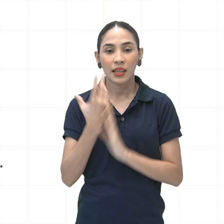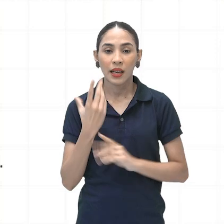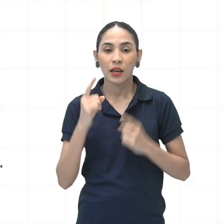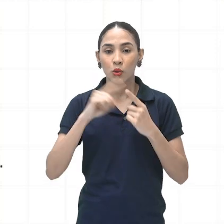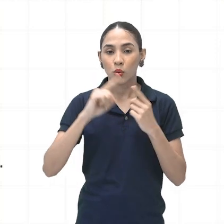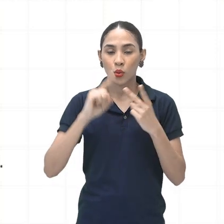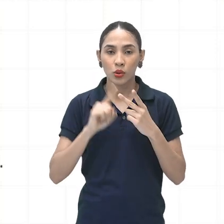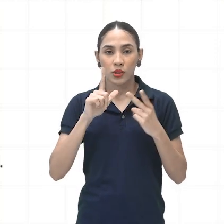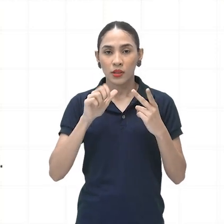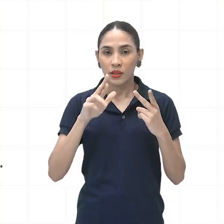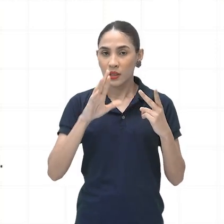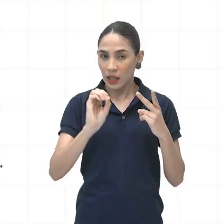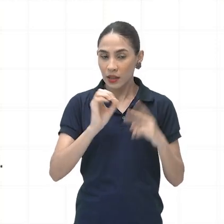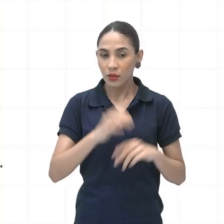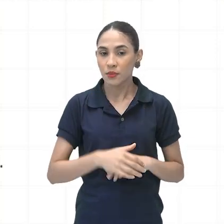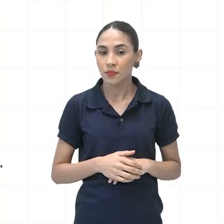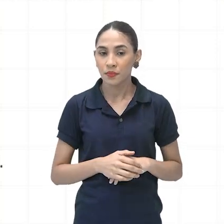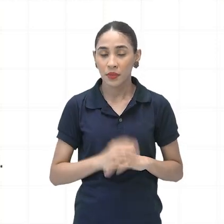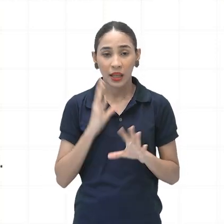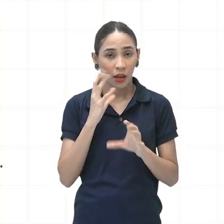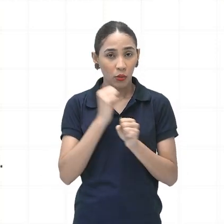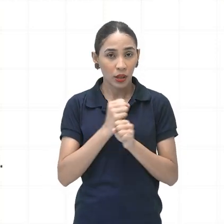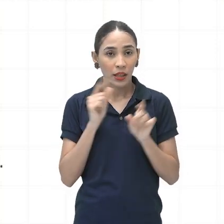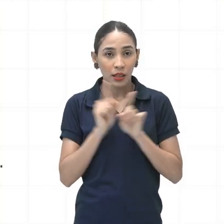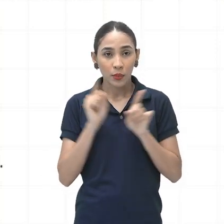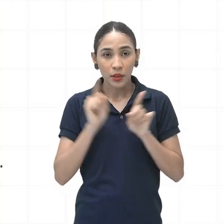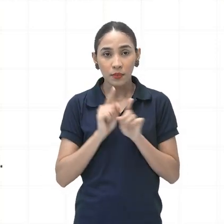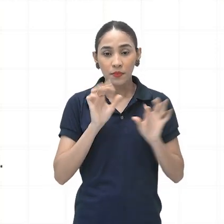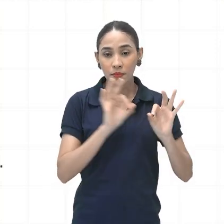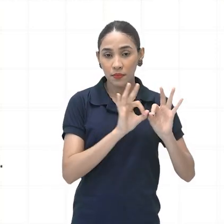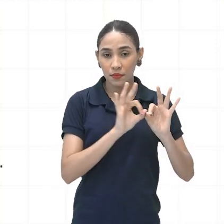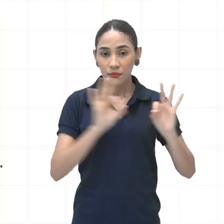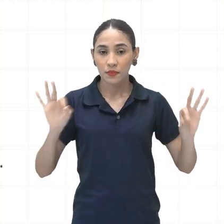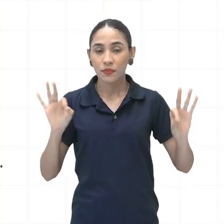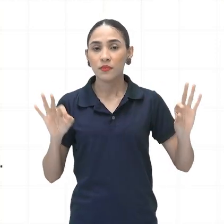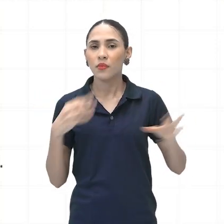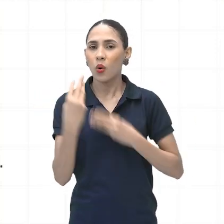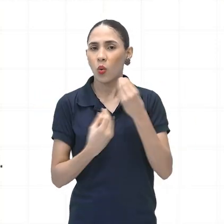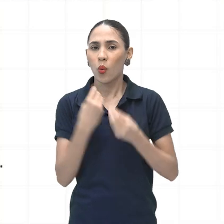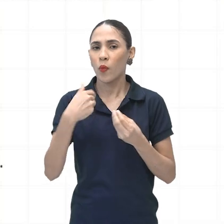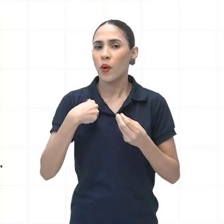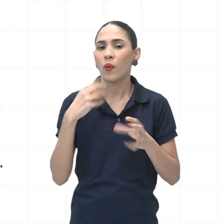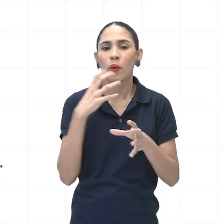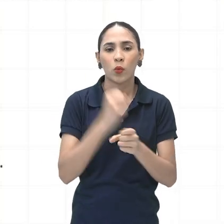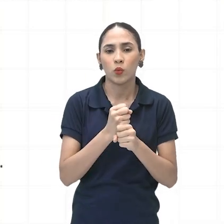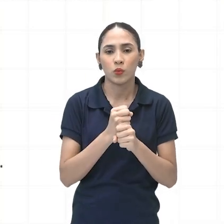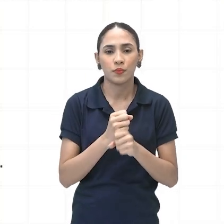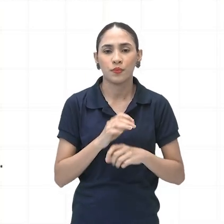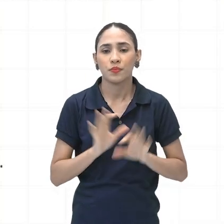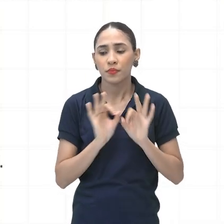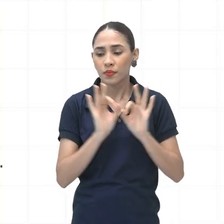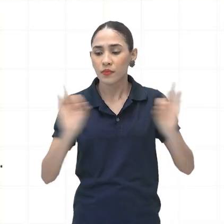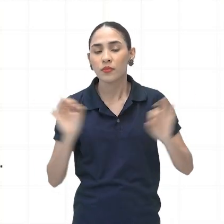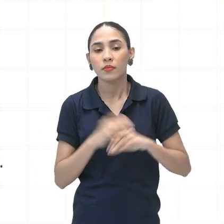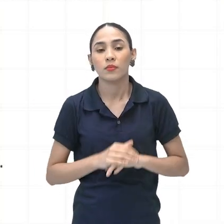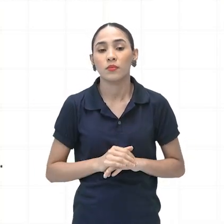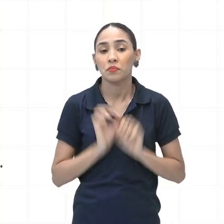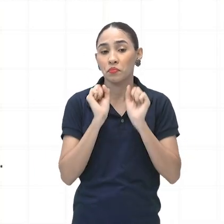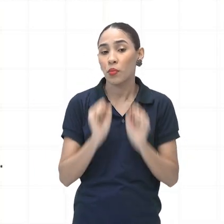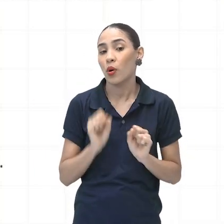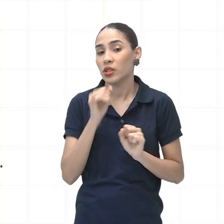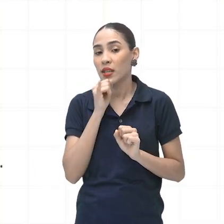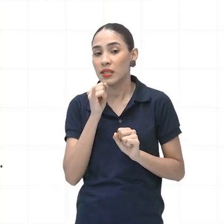dois lados e calcular essa distância aqui. Como é que eu posso calcular essa distância? Eu posso calcular